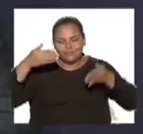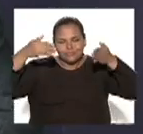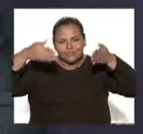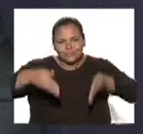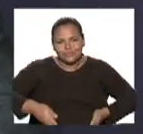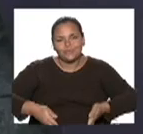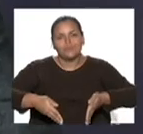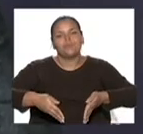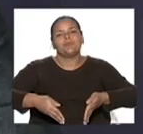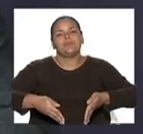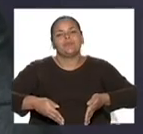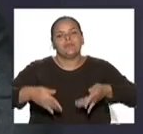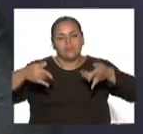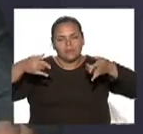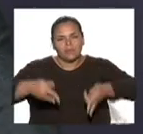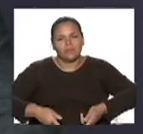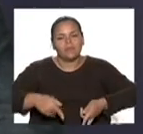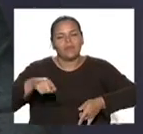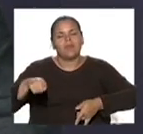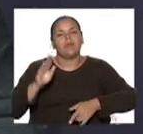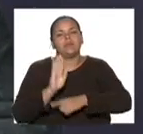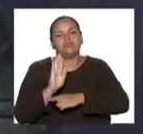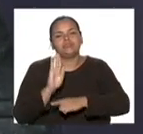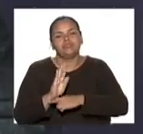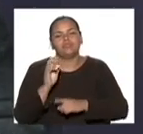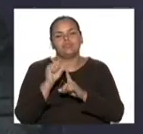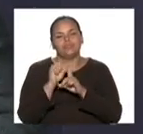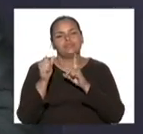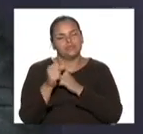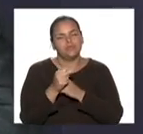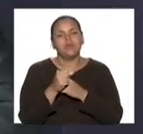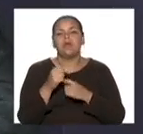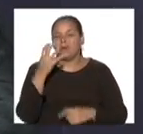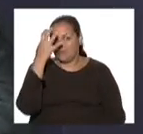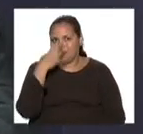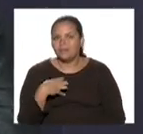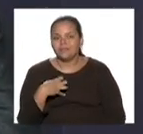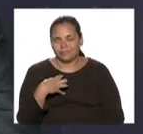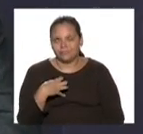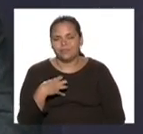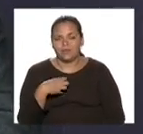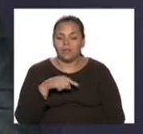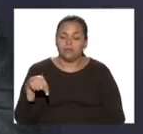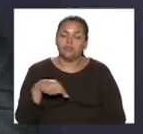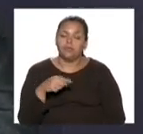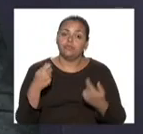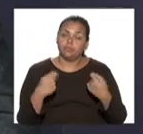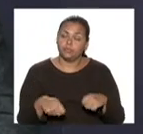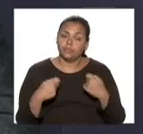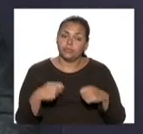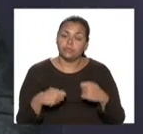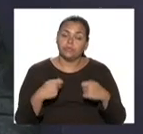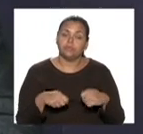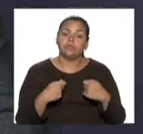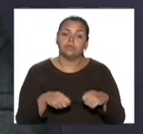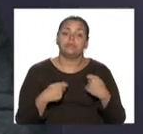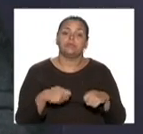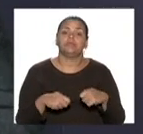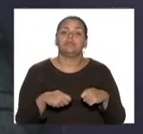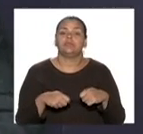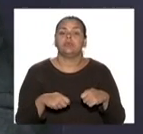sepultamento de um servidor que estava ali defendendo a sociedade. E isso é muito grave. E a gente